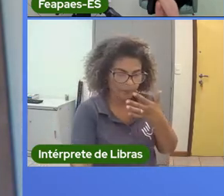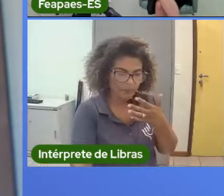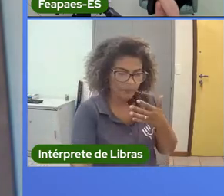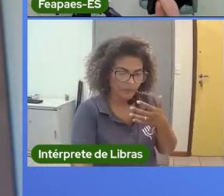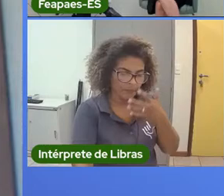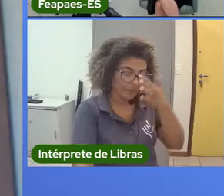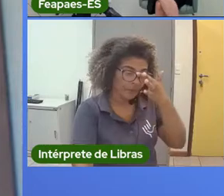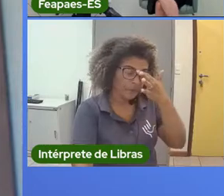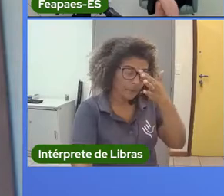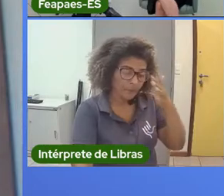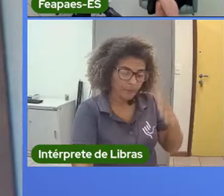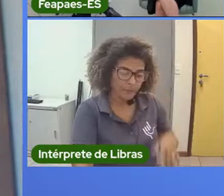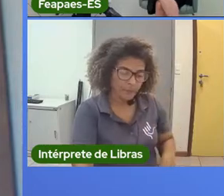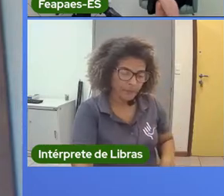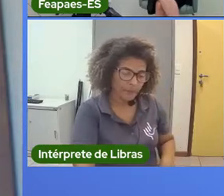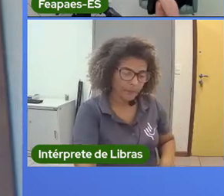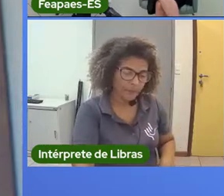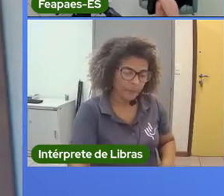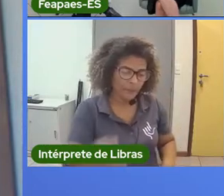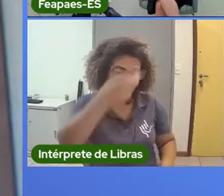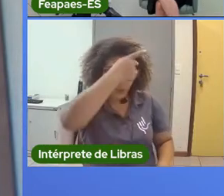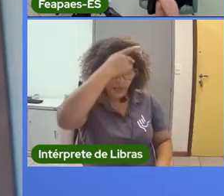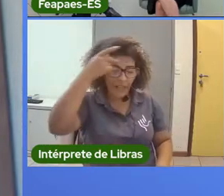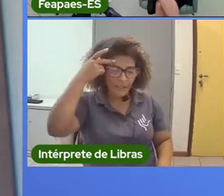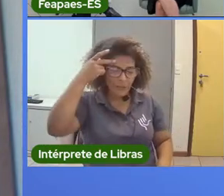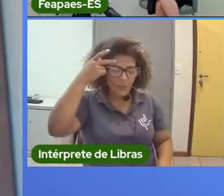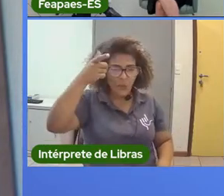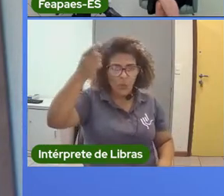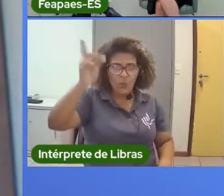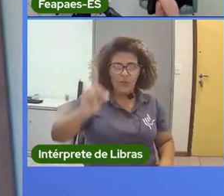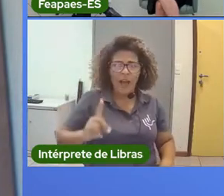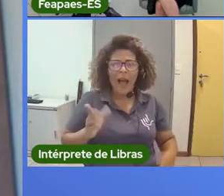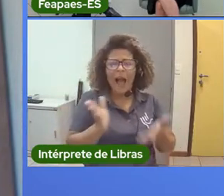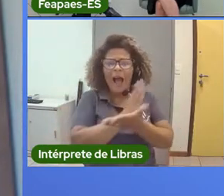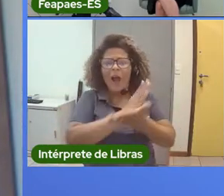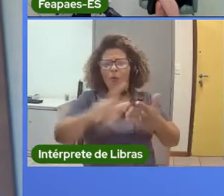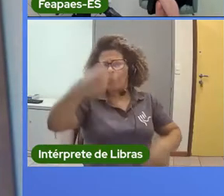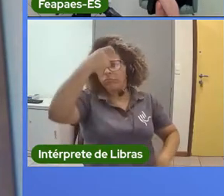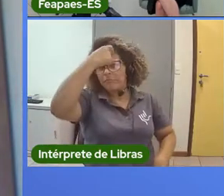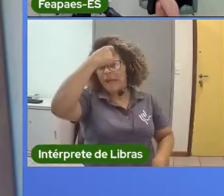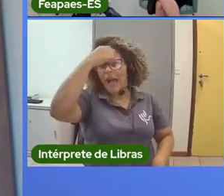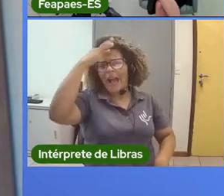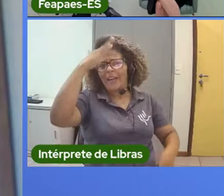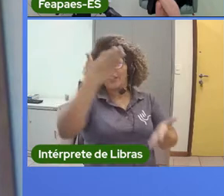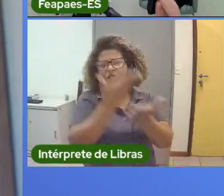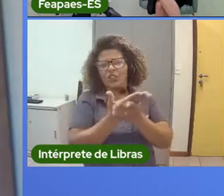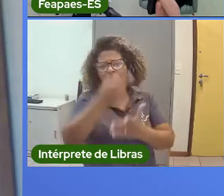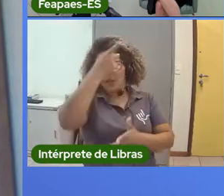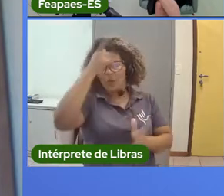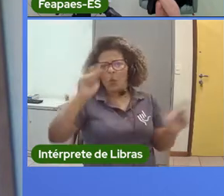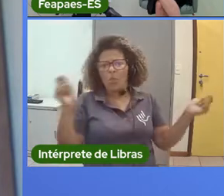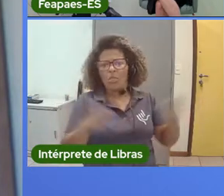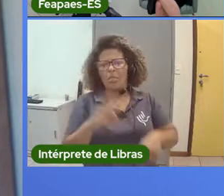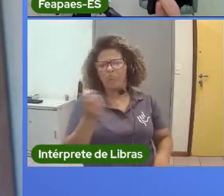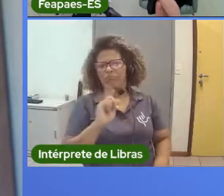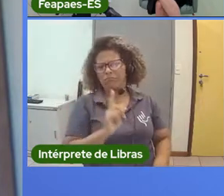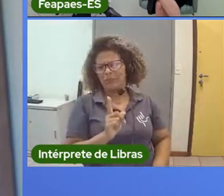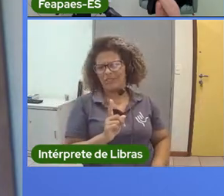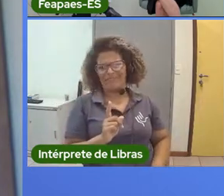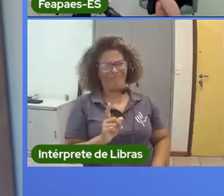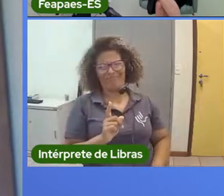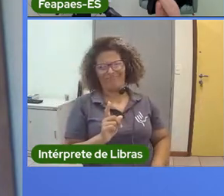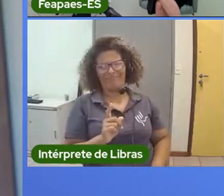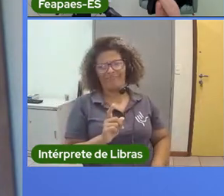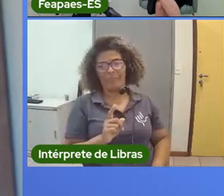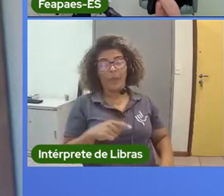com deficiência são naturalmente incapazes para o trabalho. Então, eu acredito que quando a gente afirma o direito ao trabalho